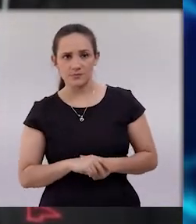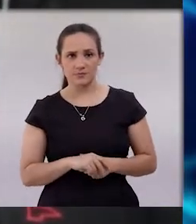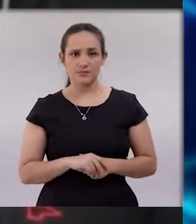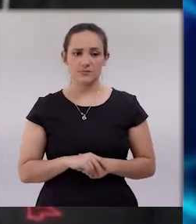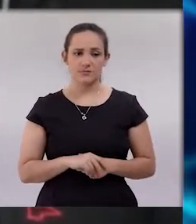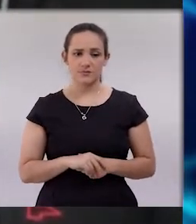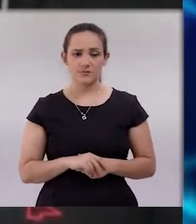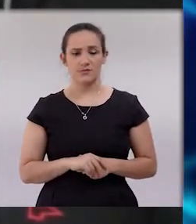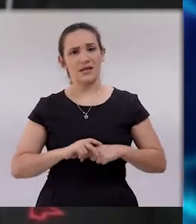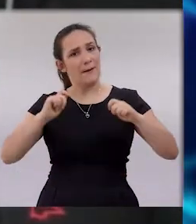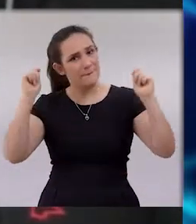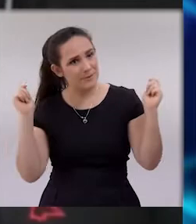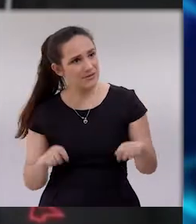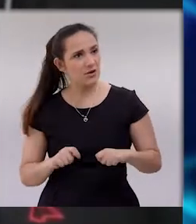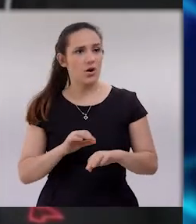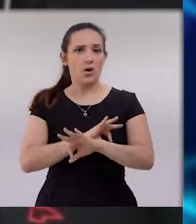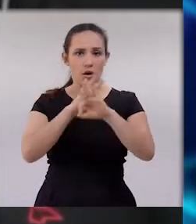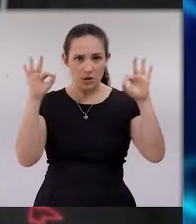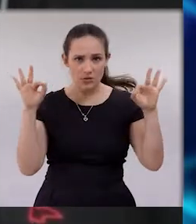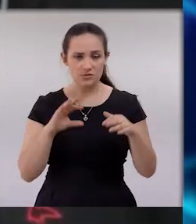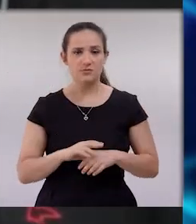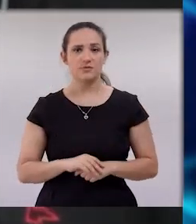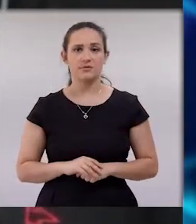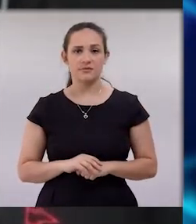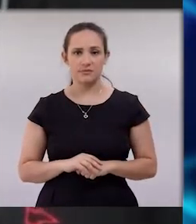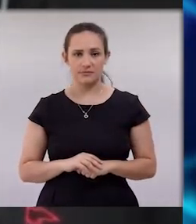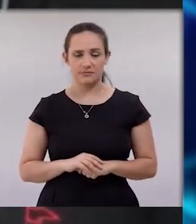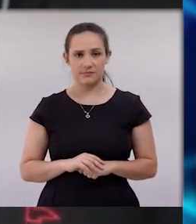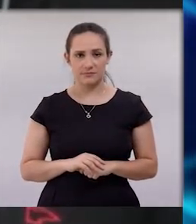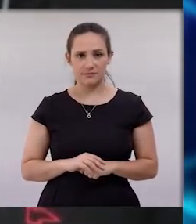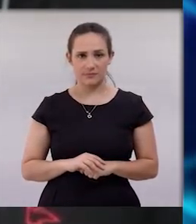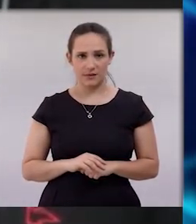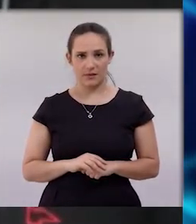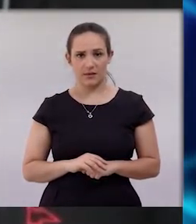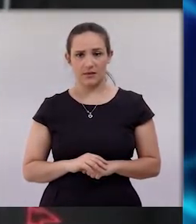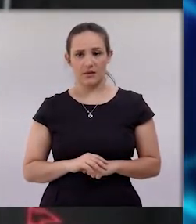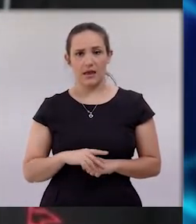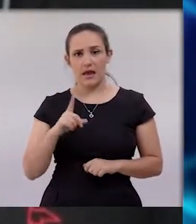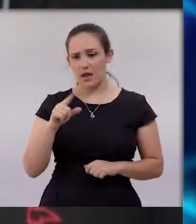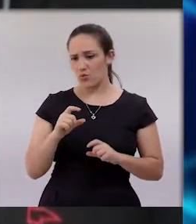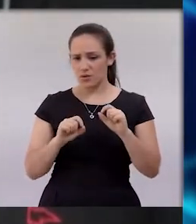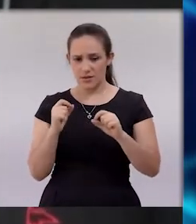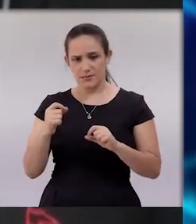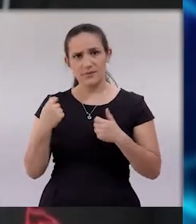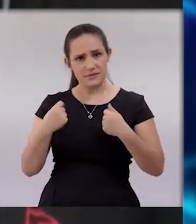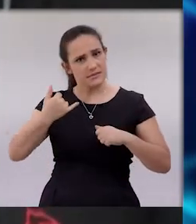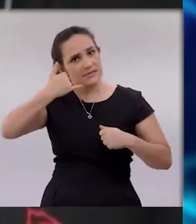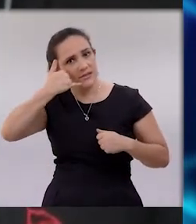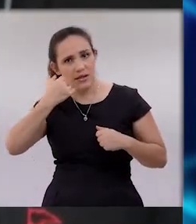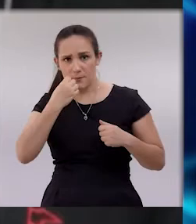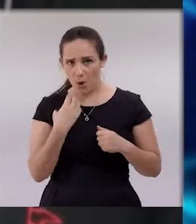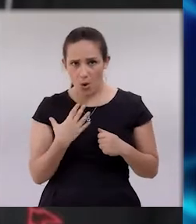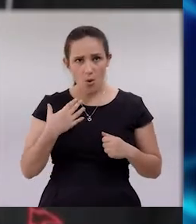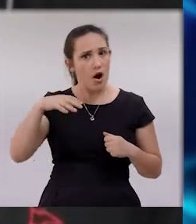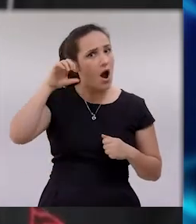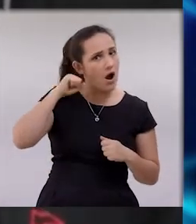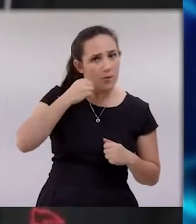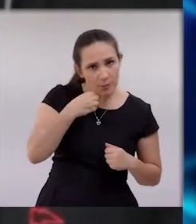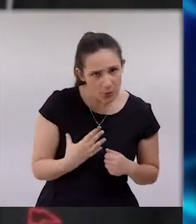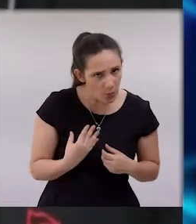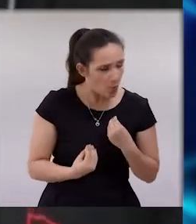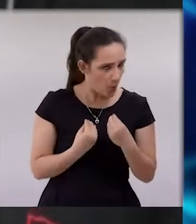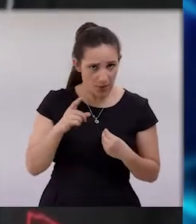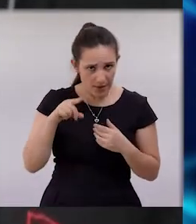seja eficiente, tanto para o paciente quanto para o médico. É um celular legal, um áudio legal. Explica para a gente